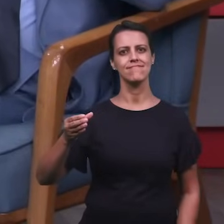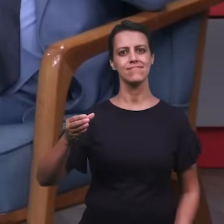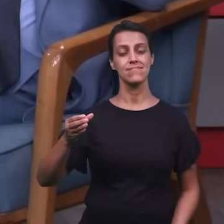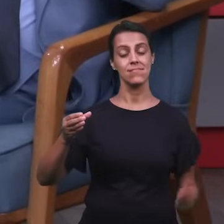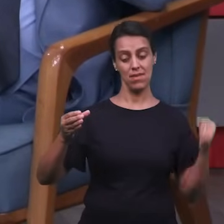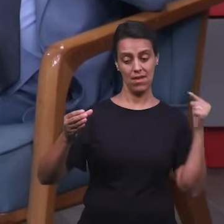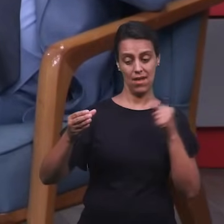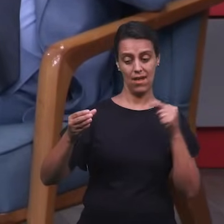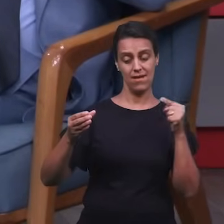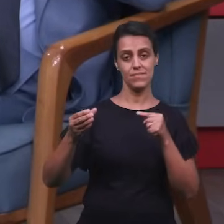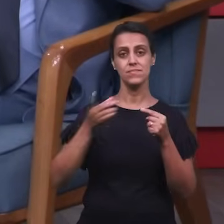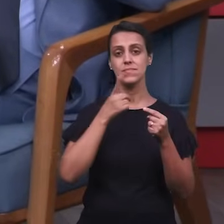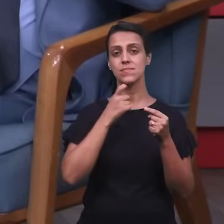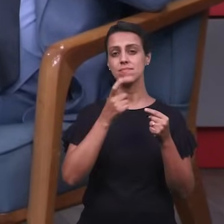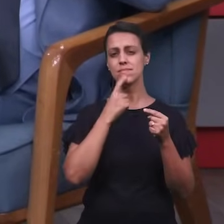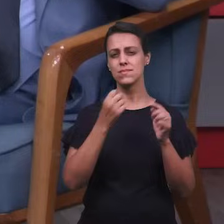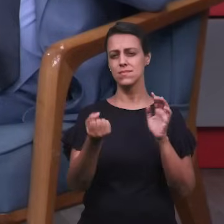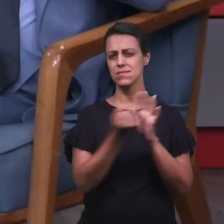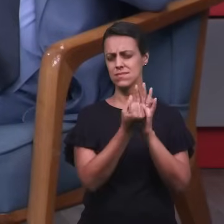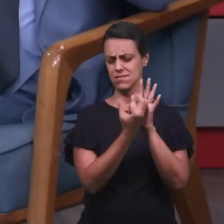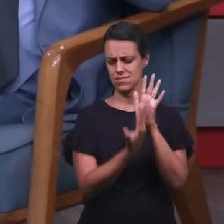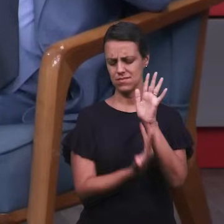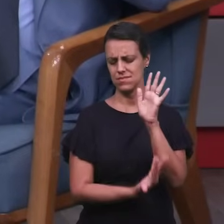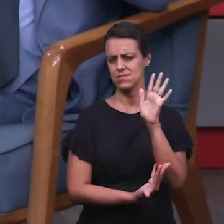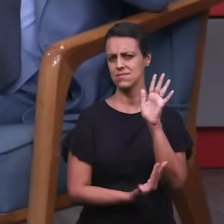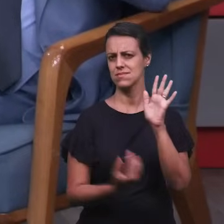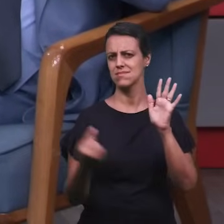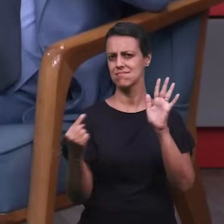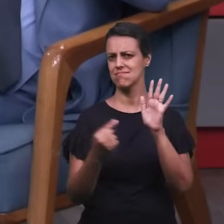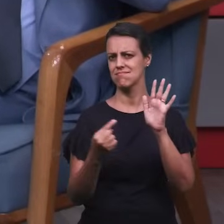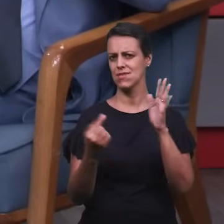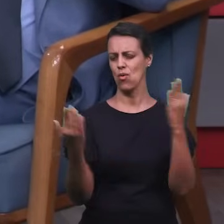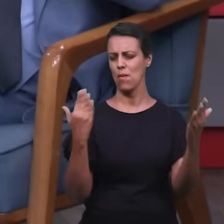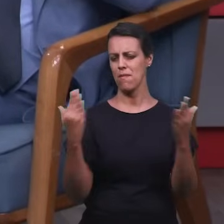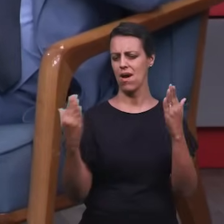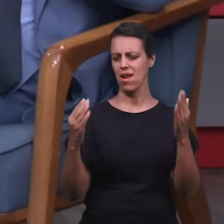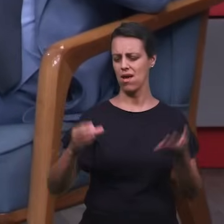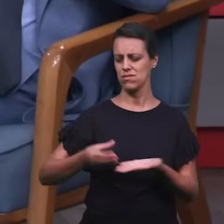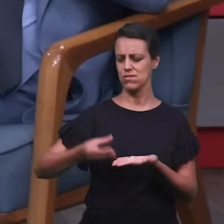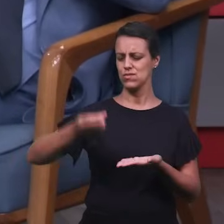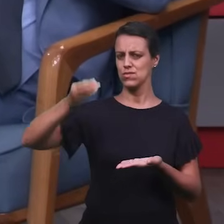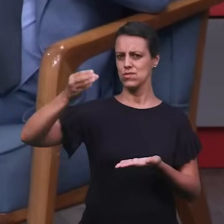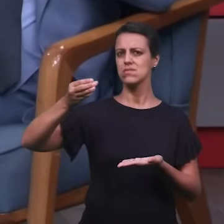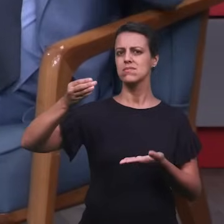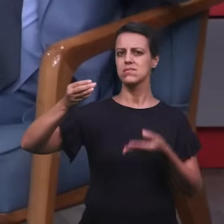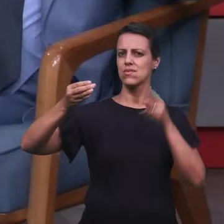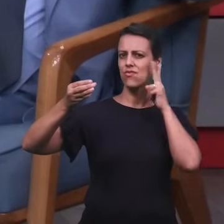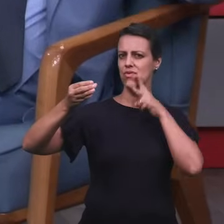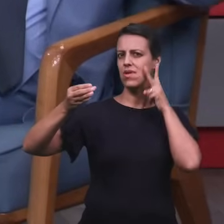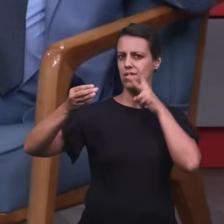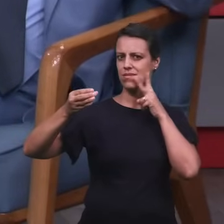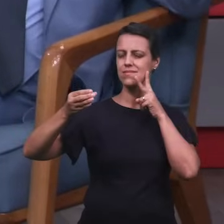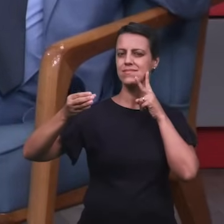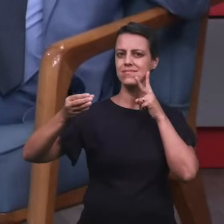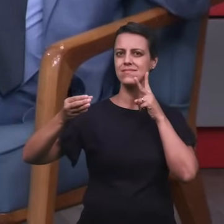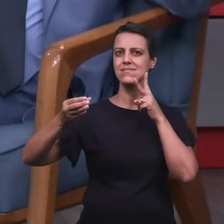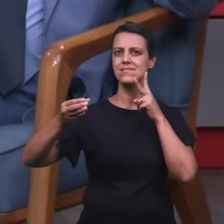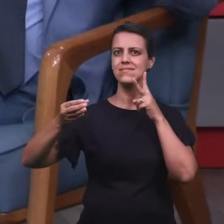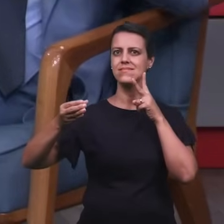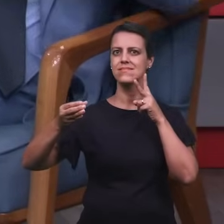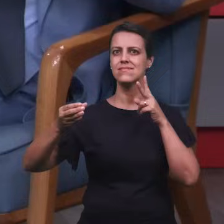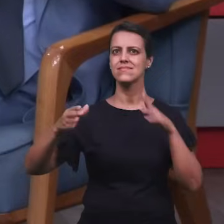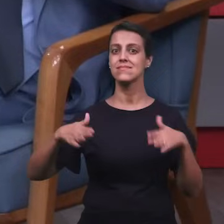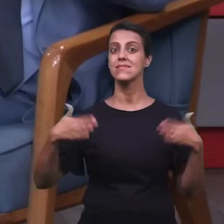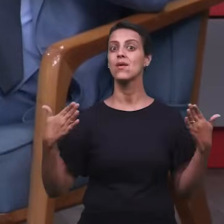Então o sangue ali já mostra tudo aquilo que já estava vindo no Velho